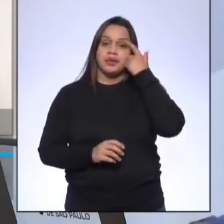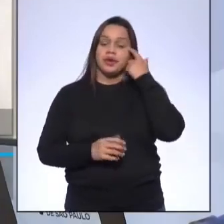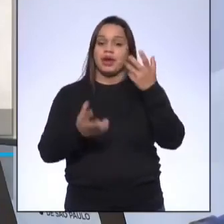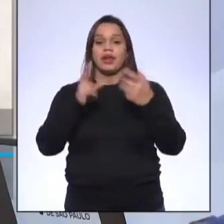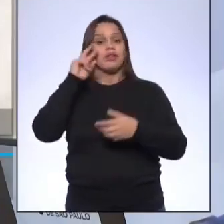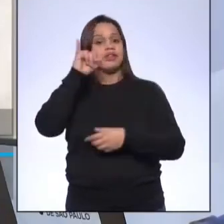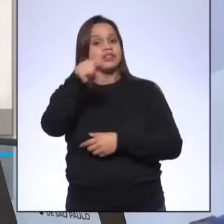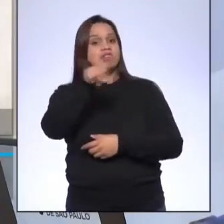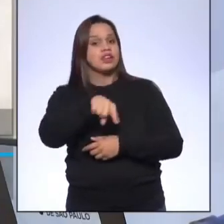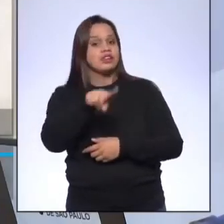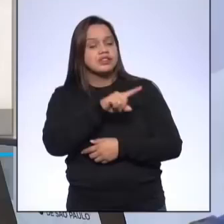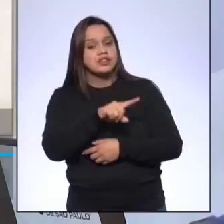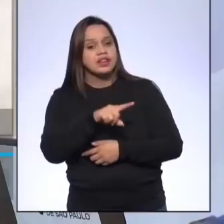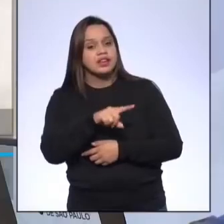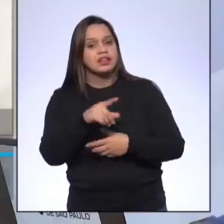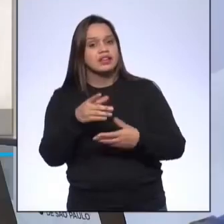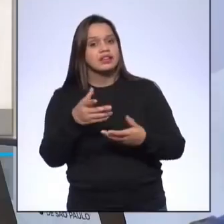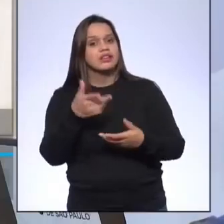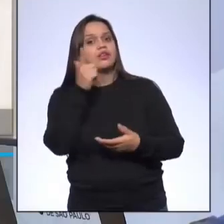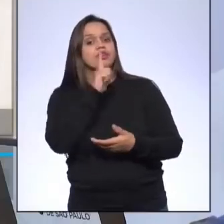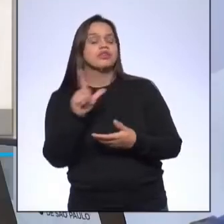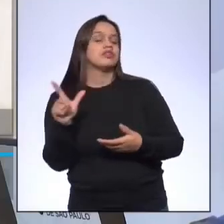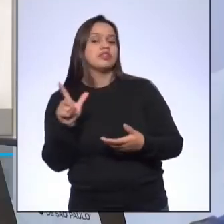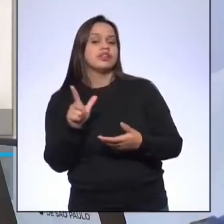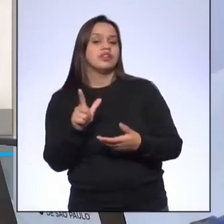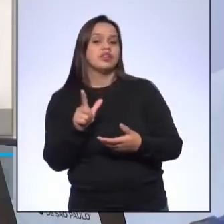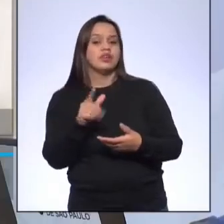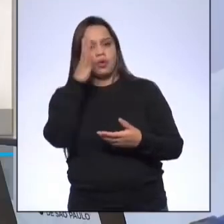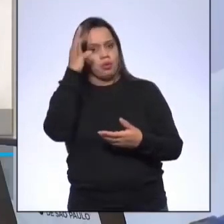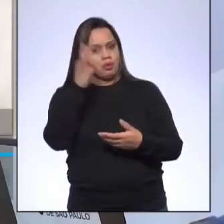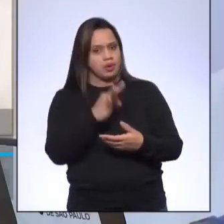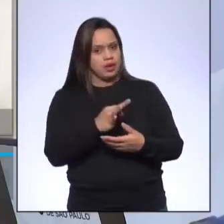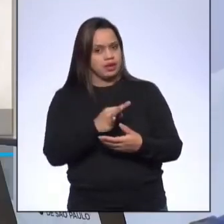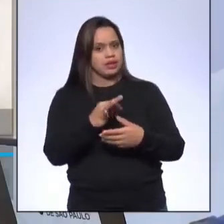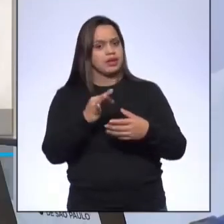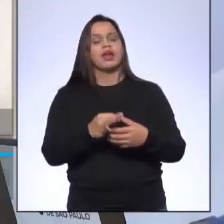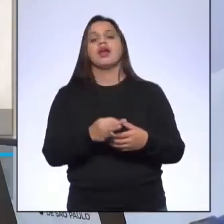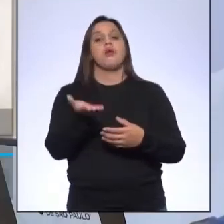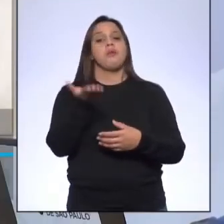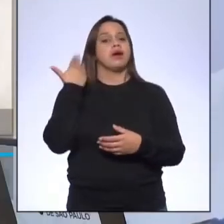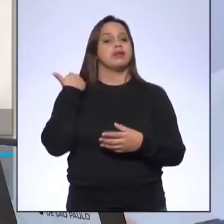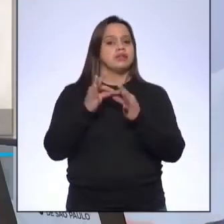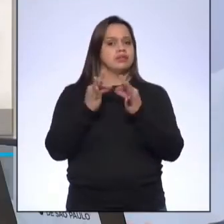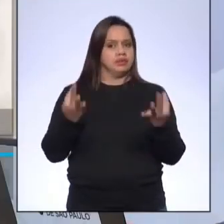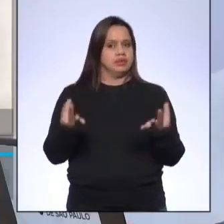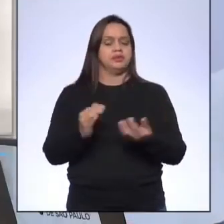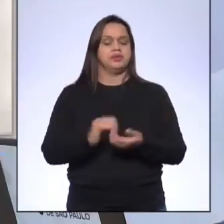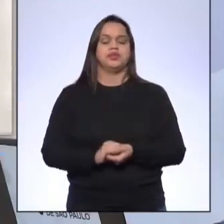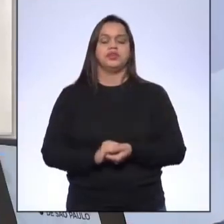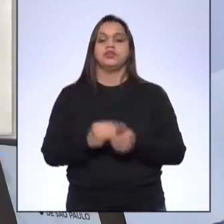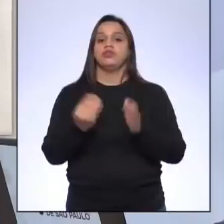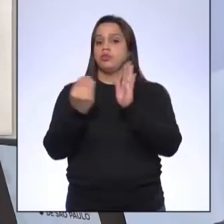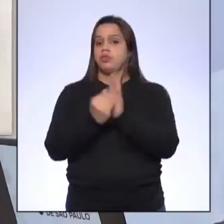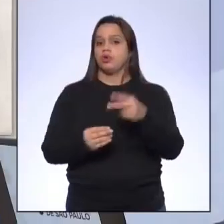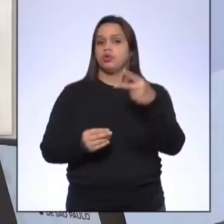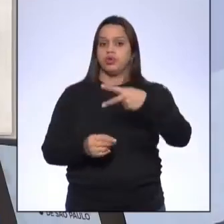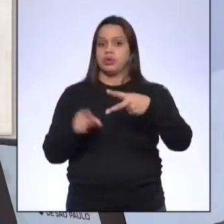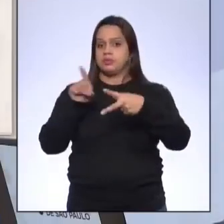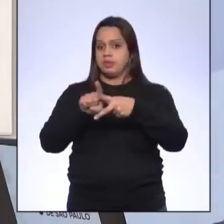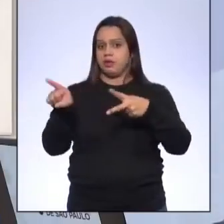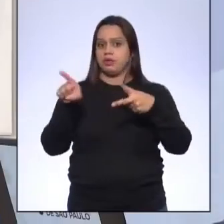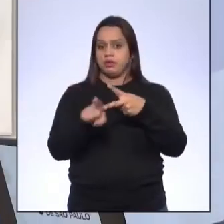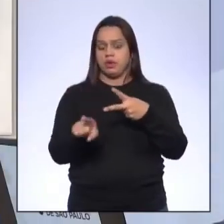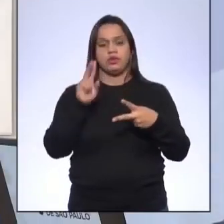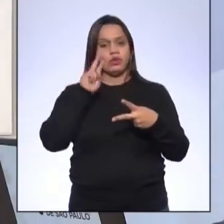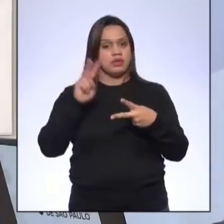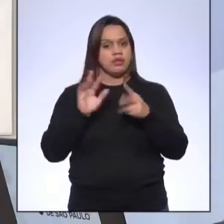compreender a questão do Simple Past. Nós vamos colocar duas perguntinhas aqui, tá? E você vê lá no finalzinho